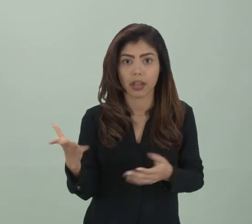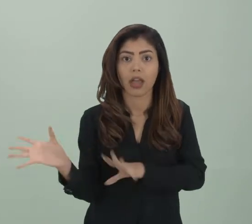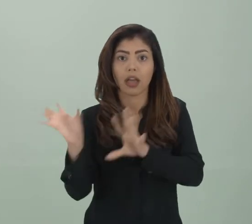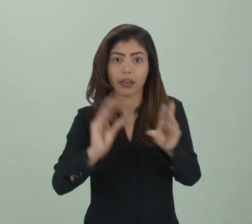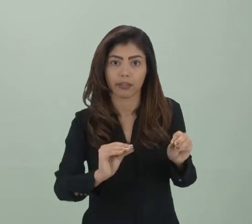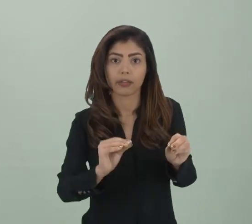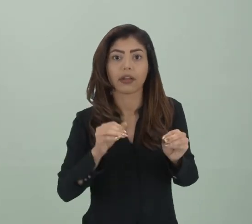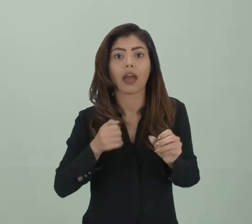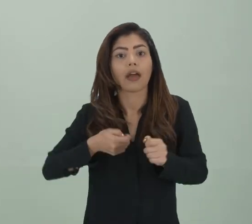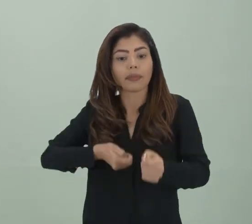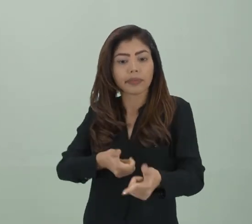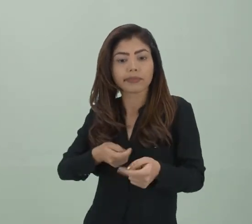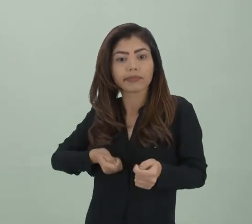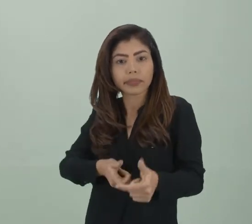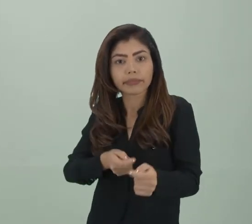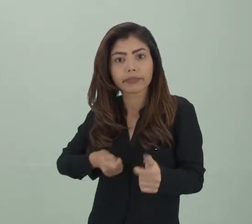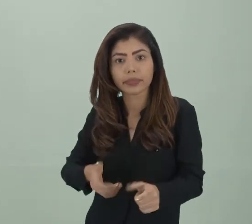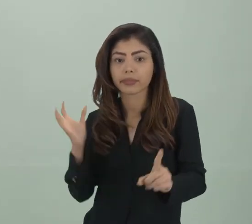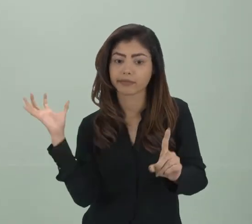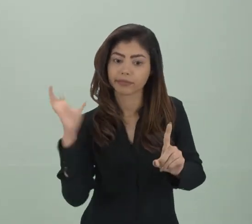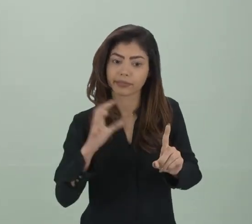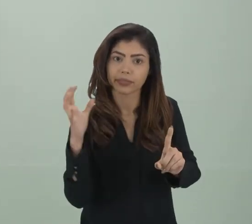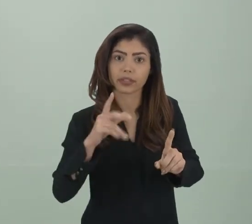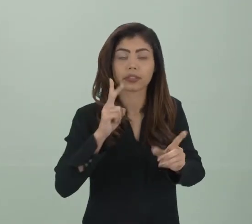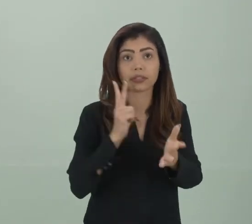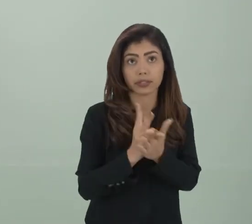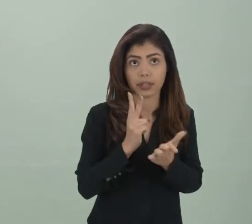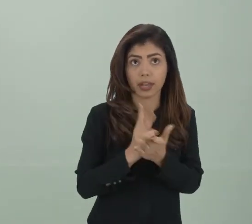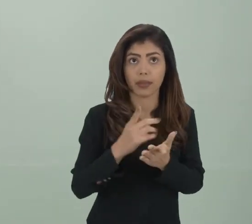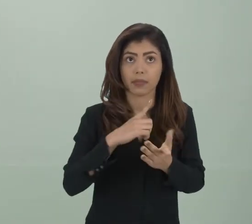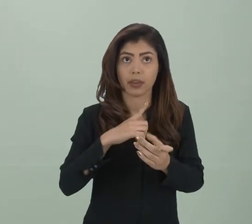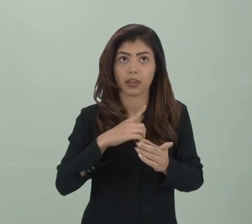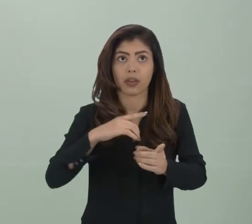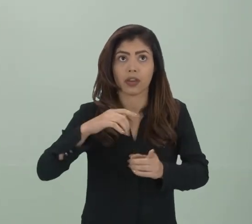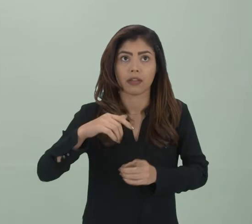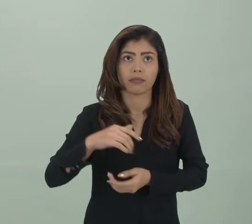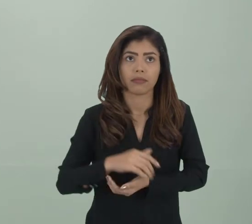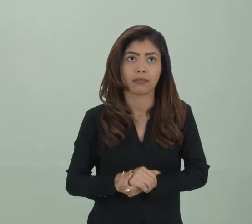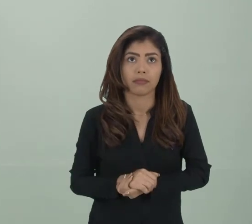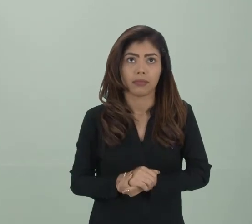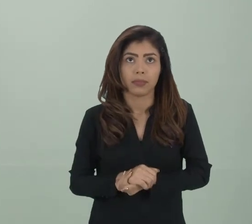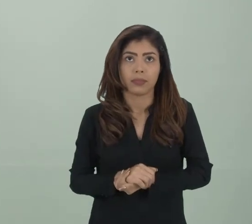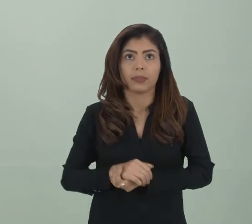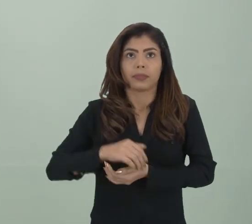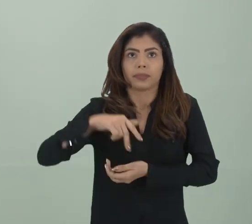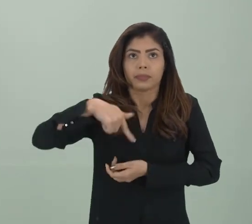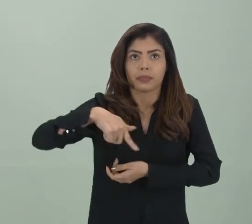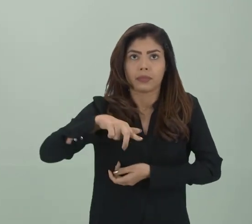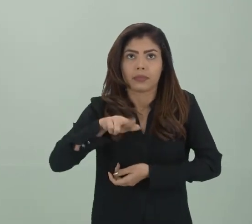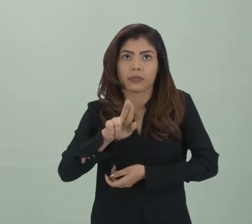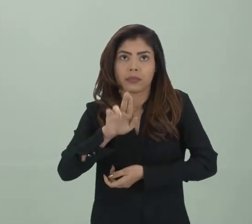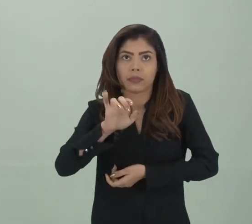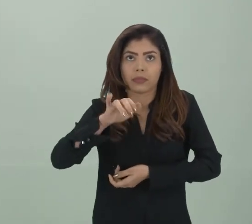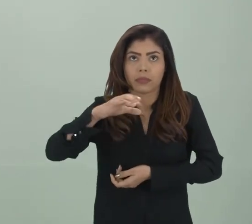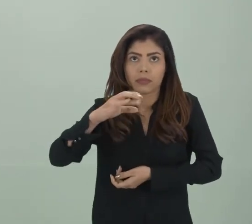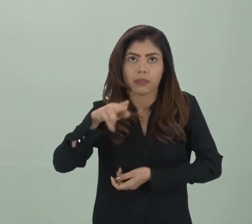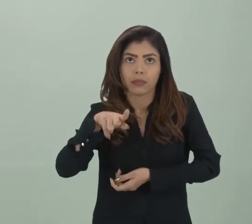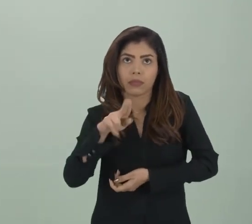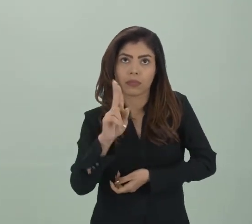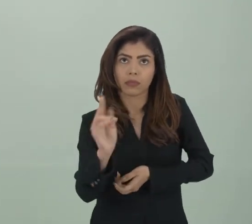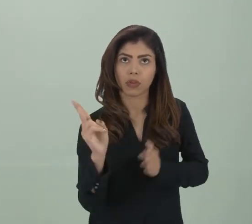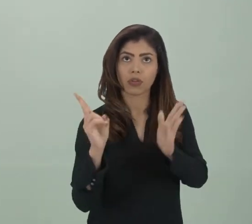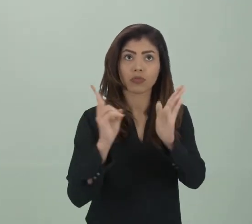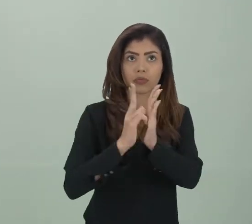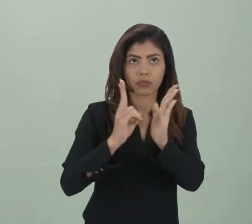receber influência andaluza, também tinha influência do quechua, idioma indígena daquela